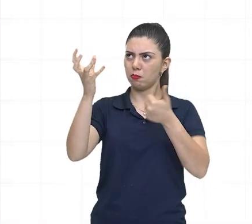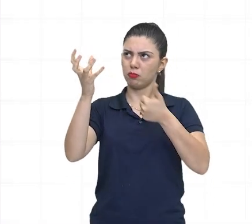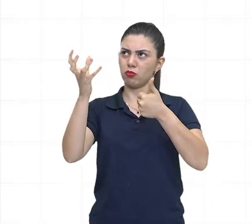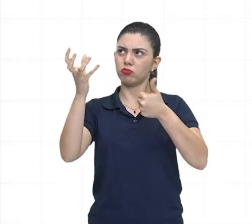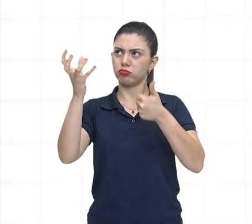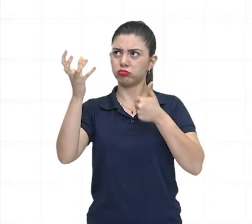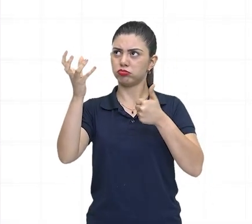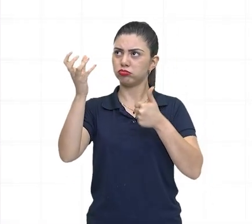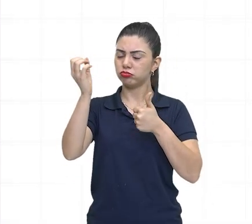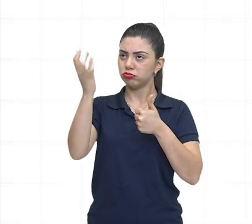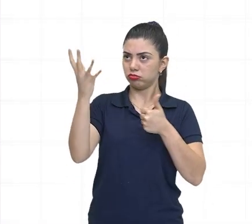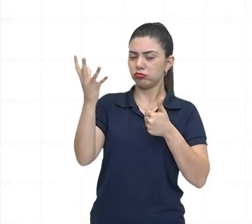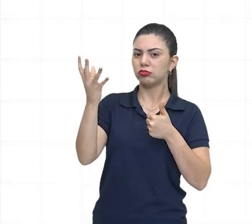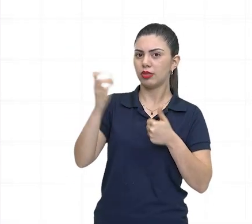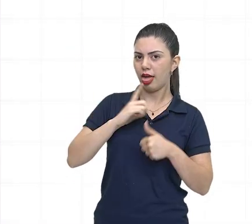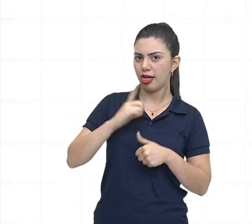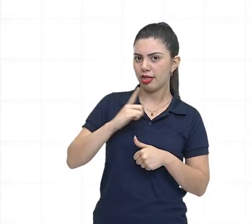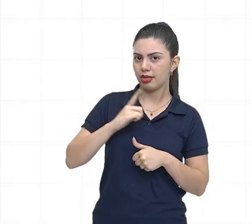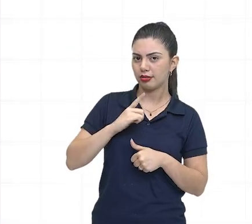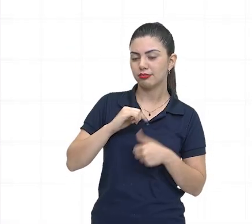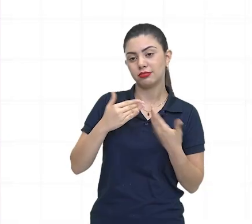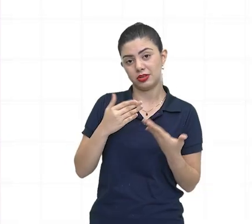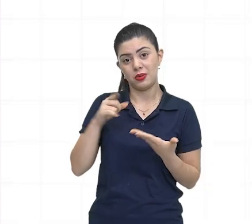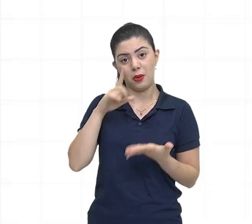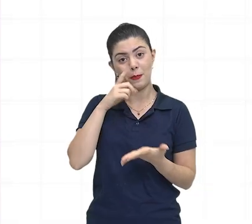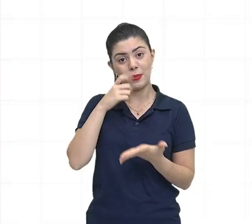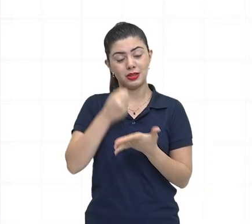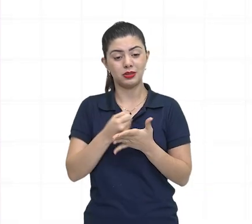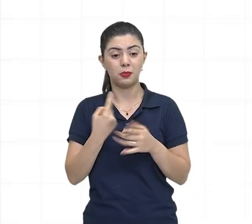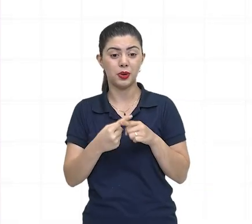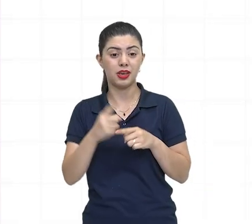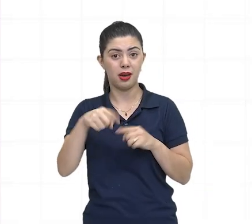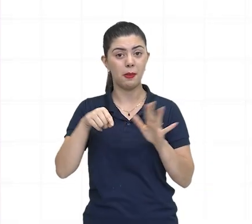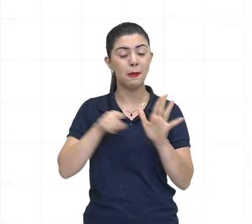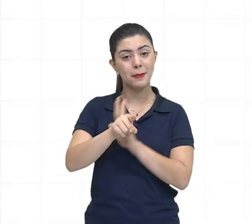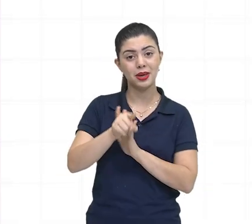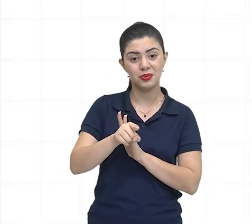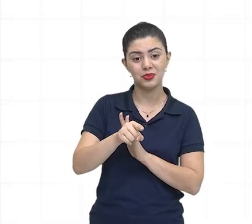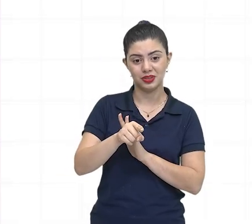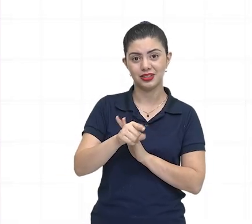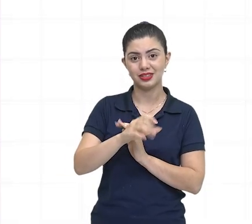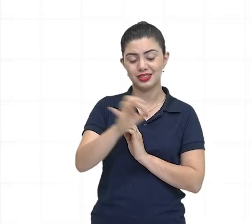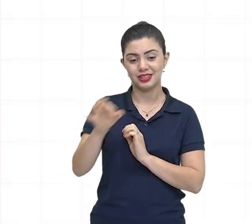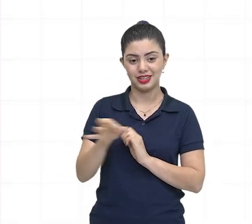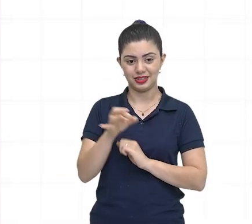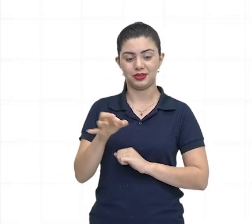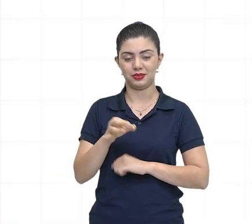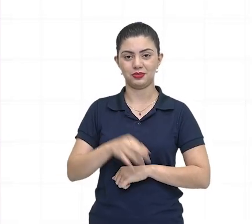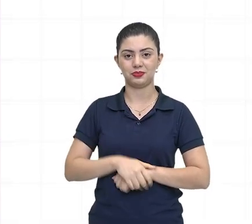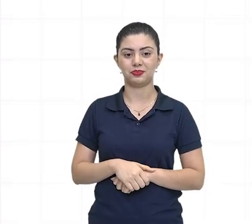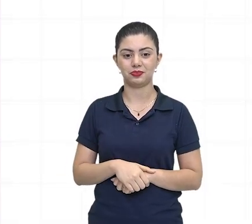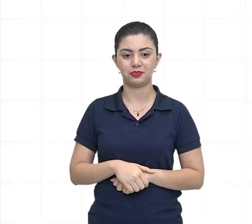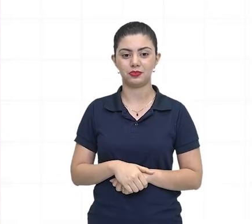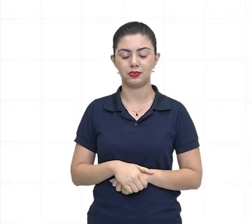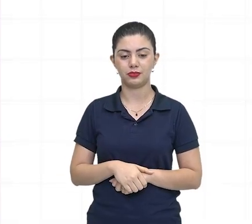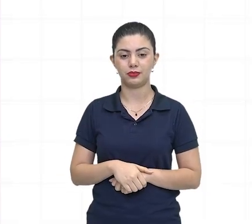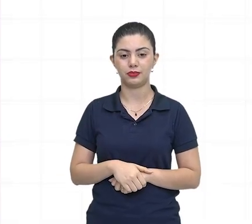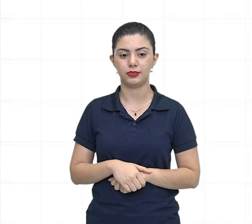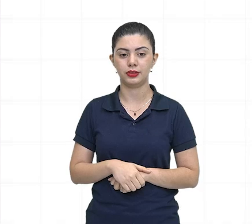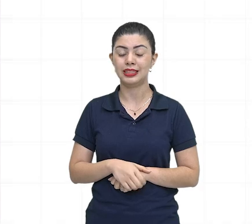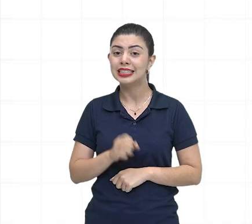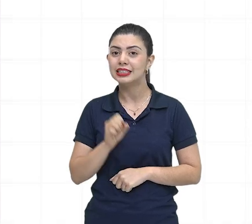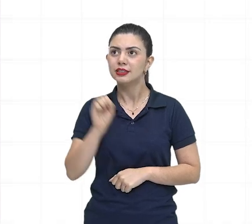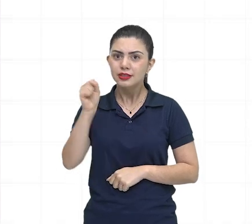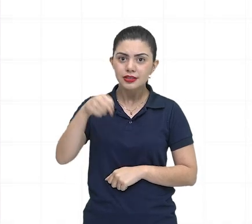funcionando? Tomada de decisão, olha a pergunta, a tomada de decisão vem sempre através de uma pergunta, pessoal, ó.